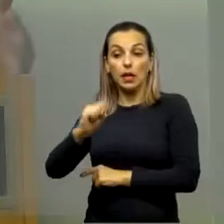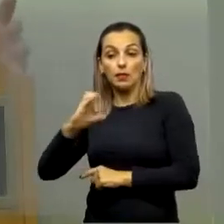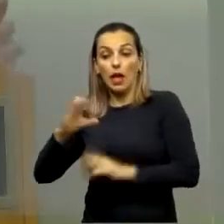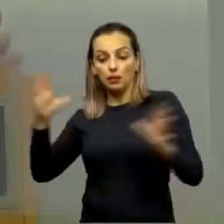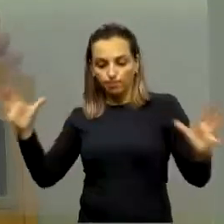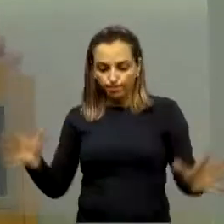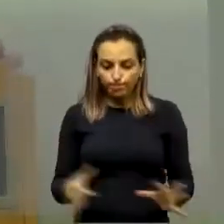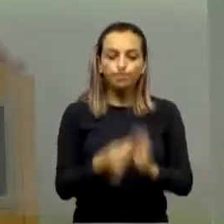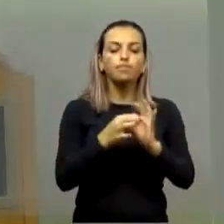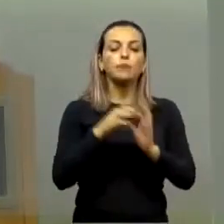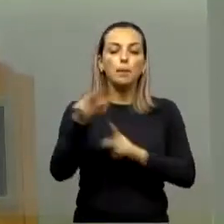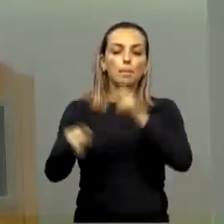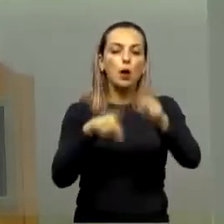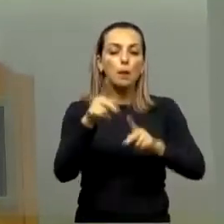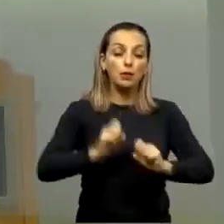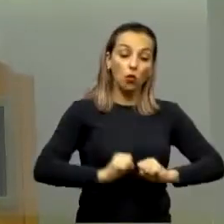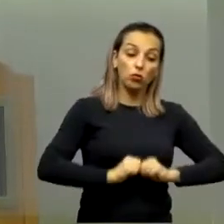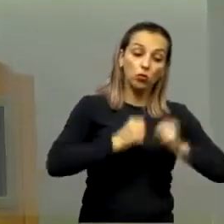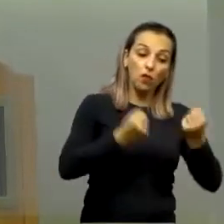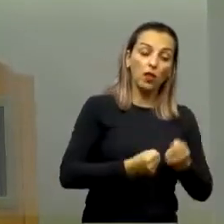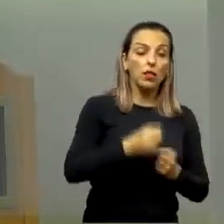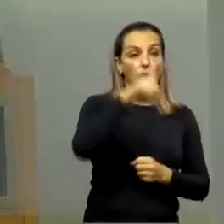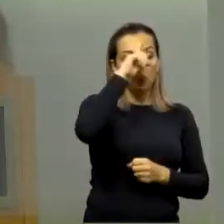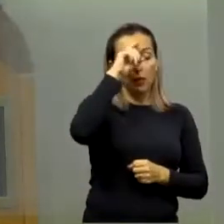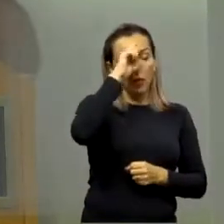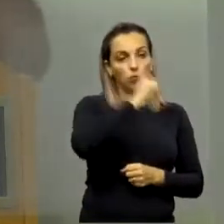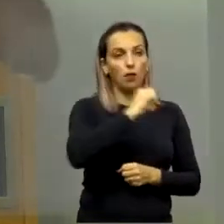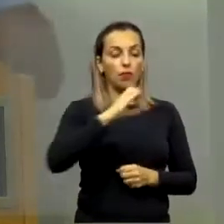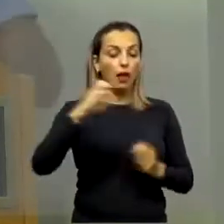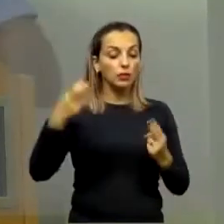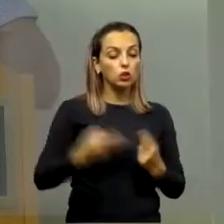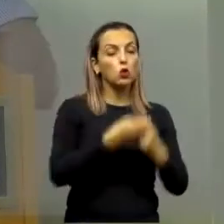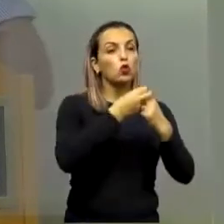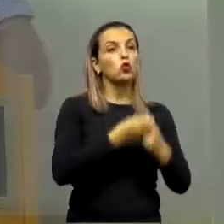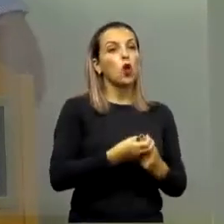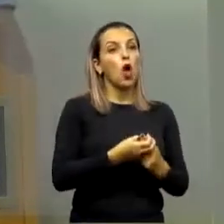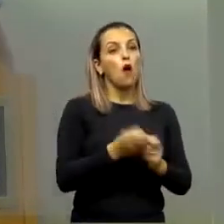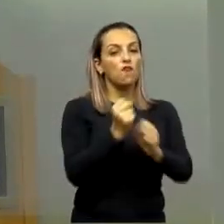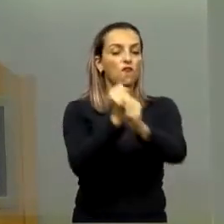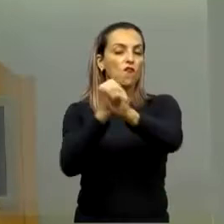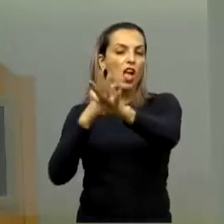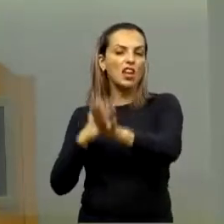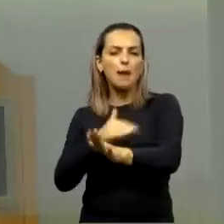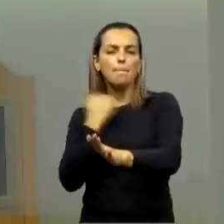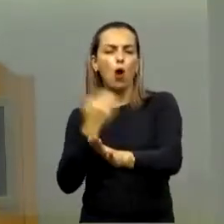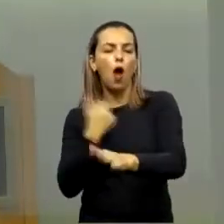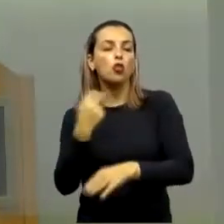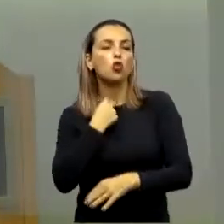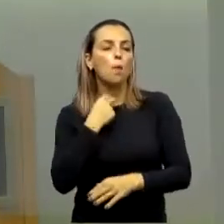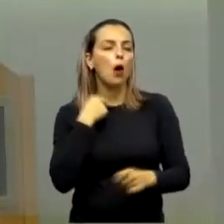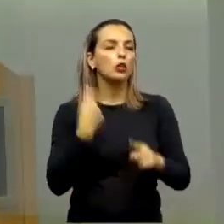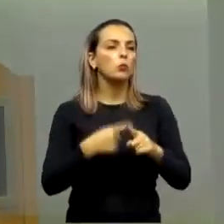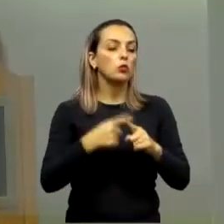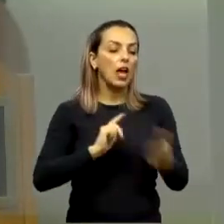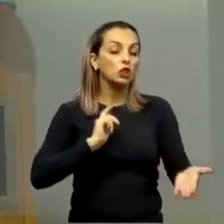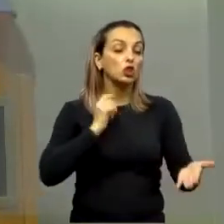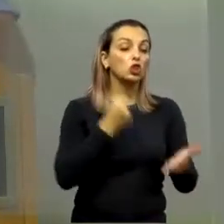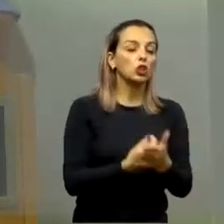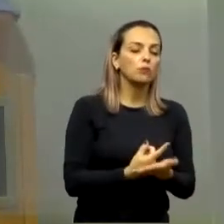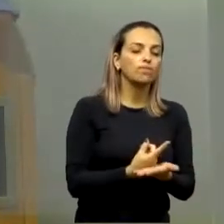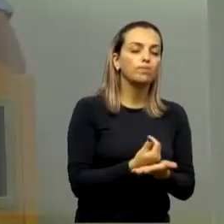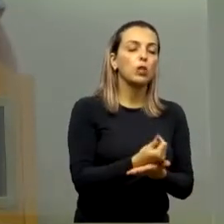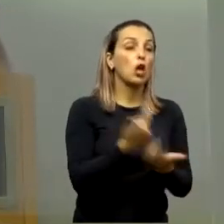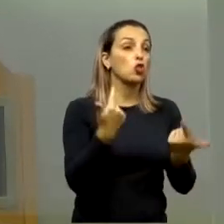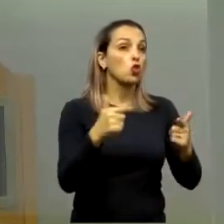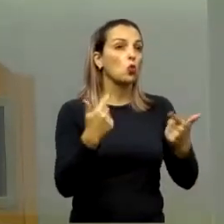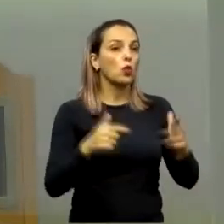preciso monitorar as o povo para defender a Santa Casa o SUS ninguém pode morrer na fila por falta de verba então vi temos que um